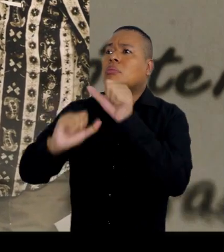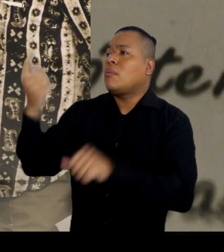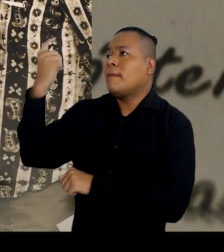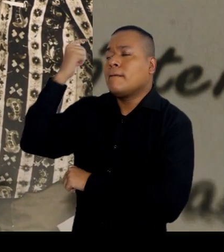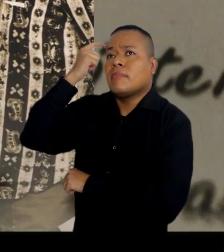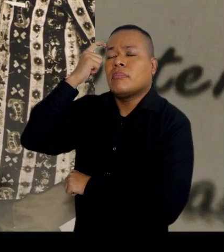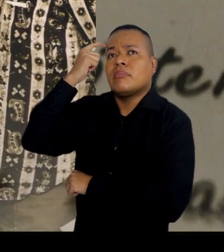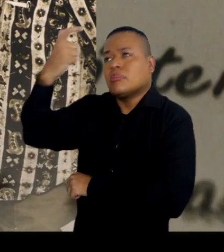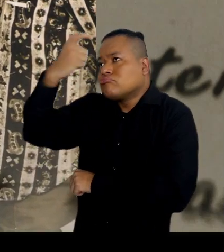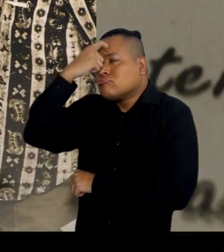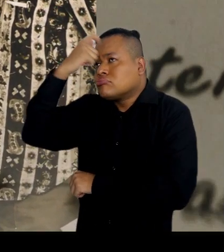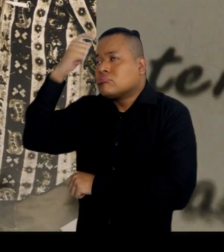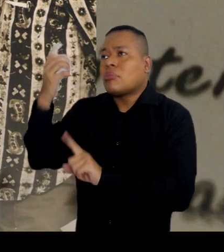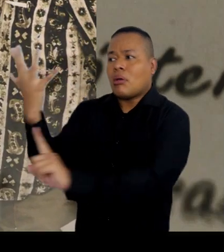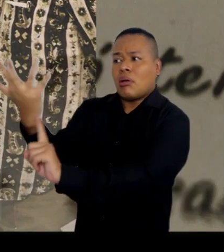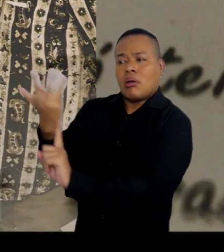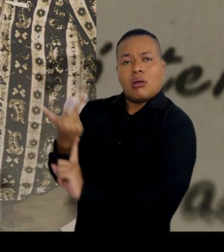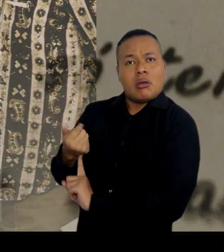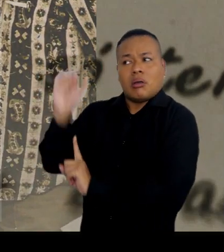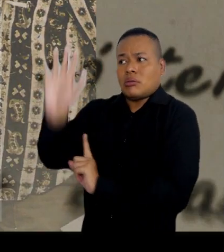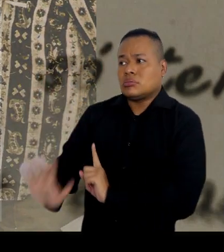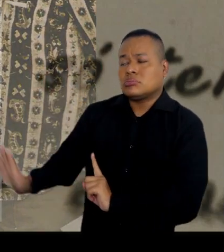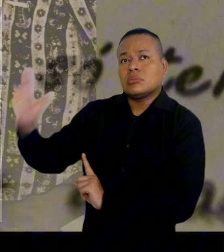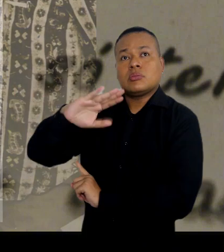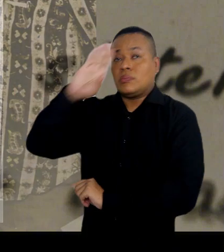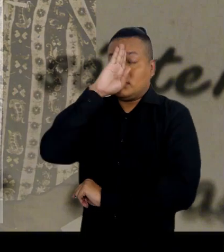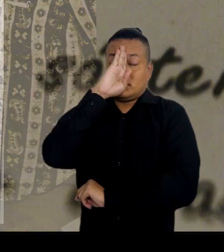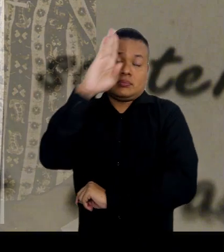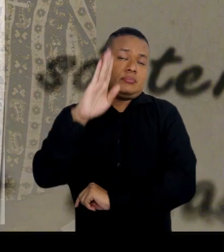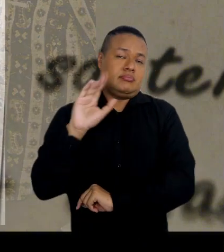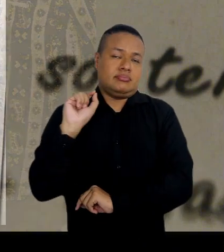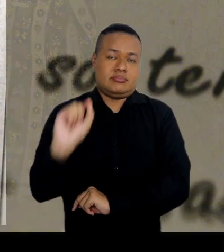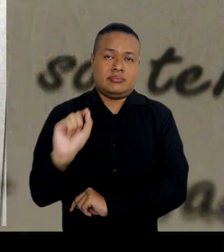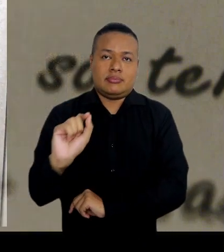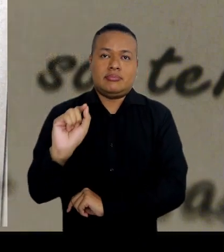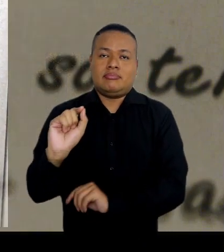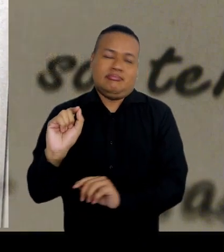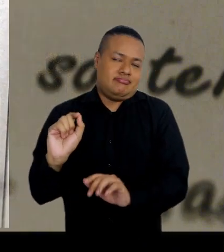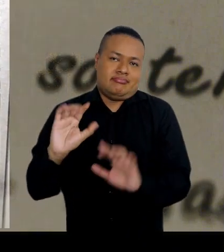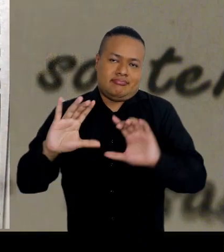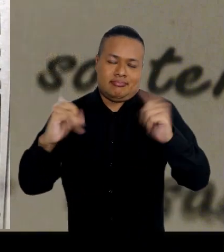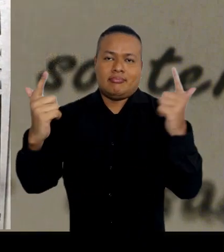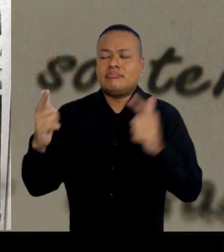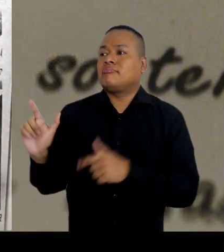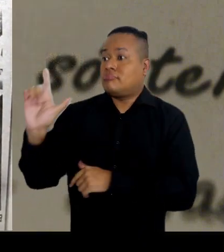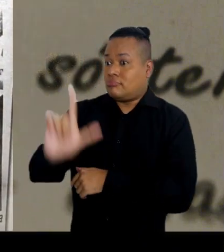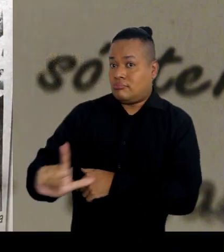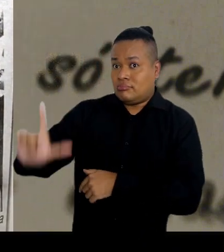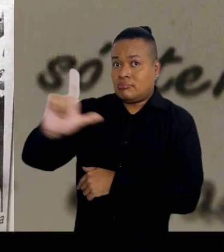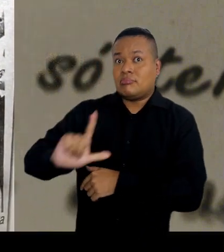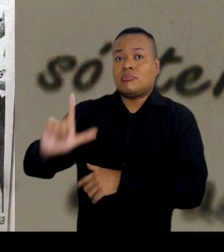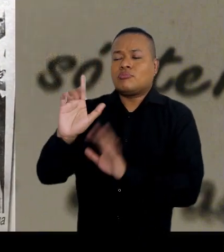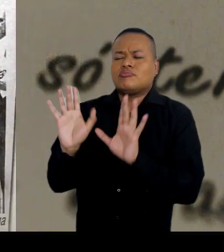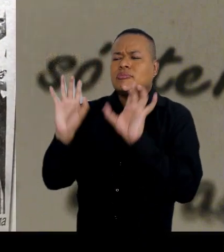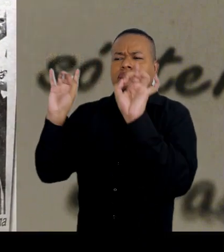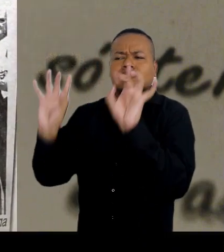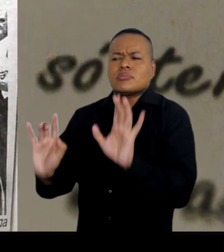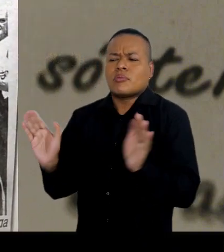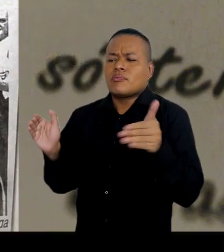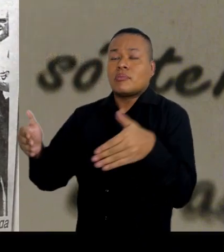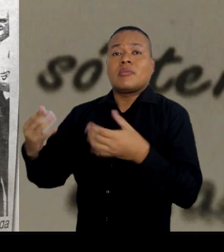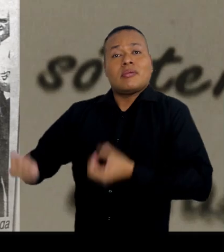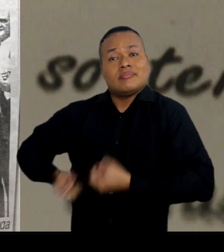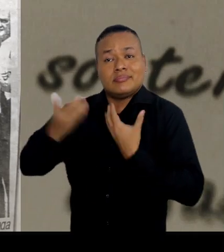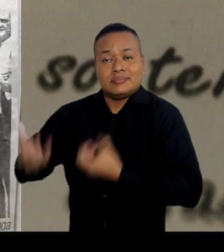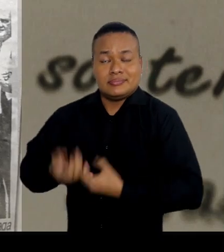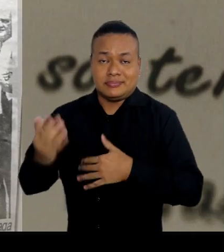o pensamento, as artes em geral, com destaque, evidentemente, para a literatura e, em especial,